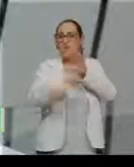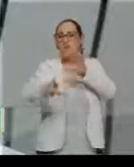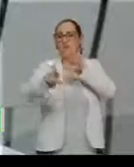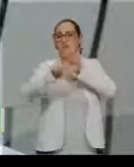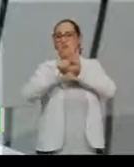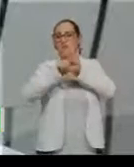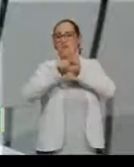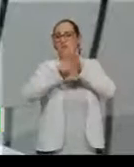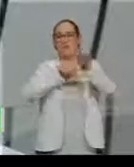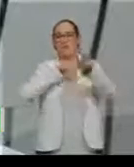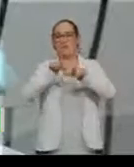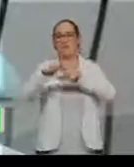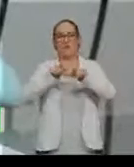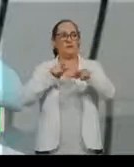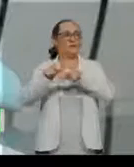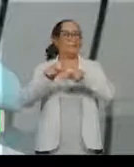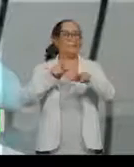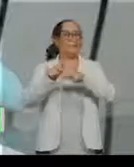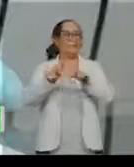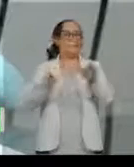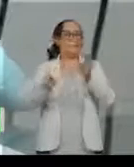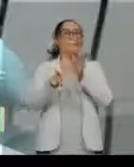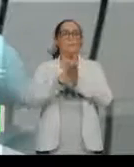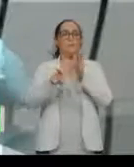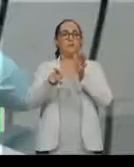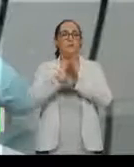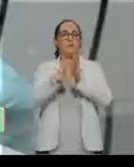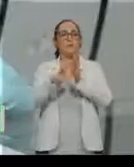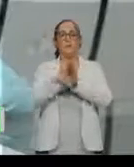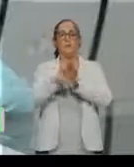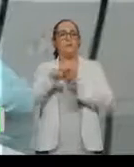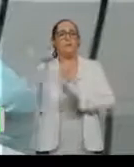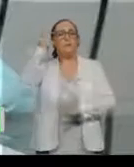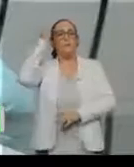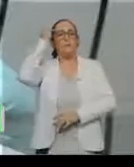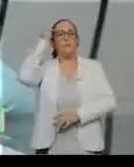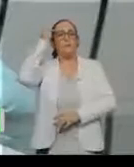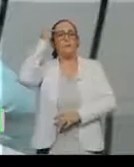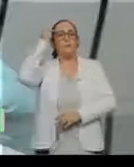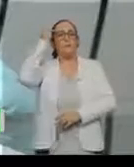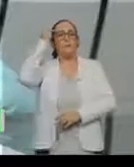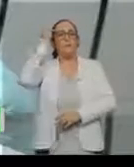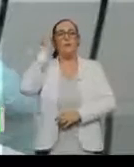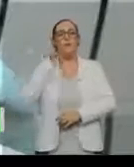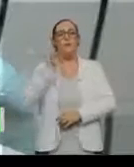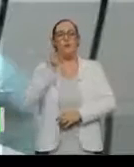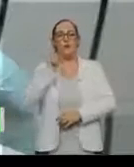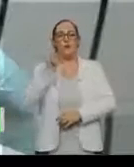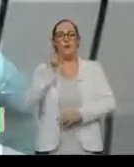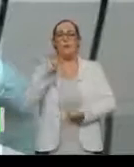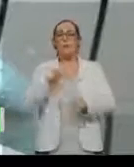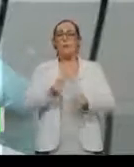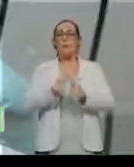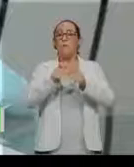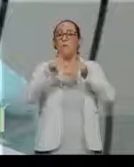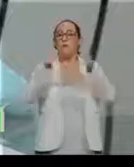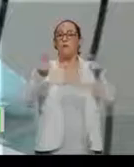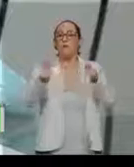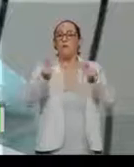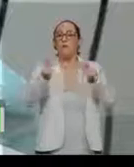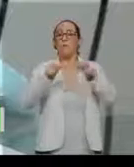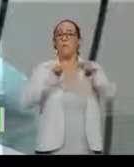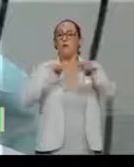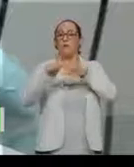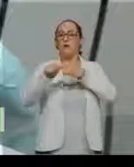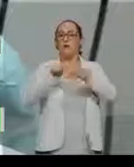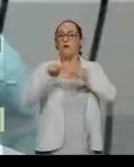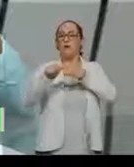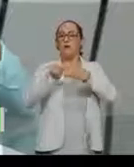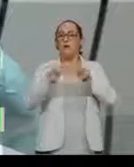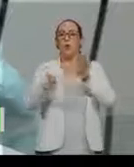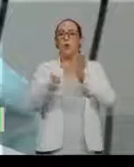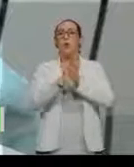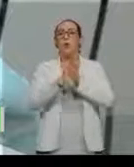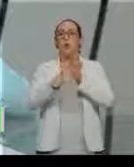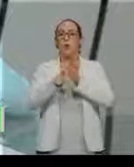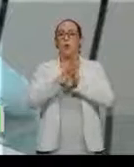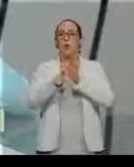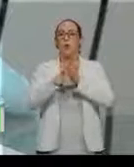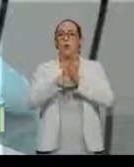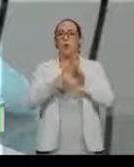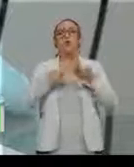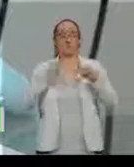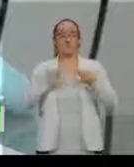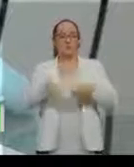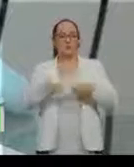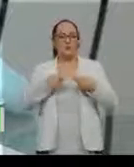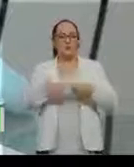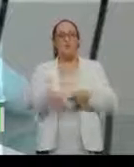pobres. Mas a gente pode pensar assim, a maior parte dos trabalhadores eram, sim, pessoas mais necessitadas, né, precisavam